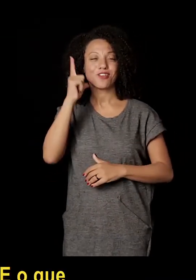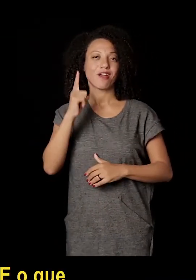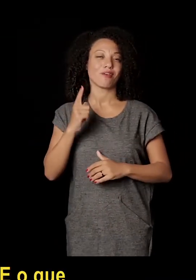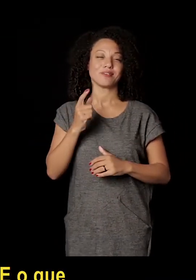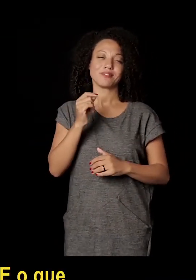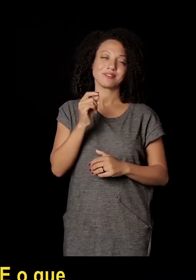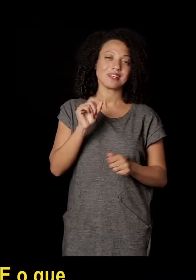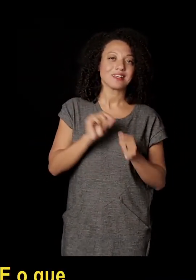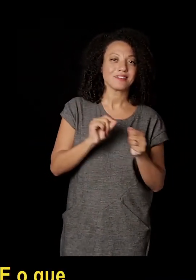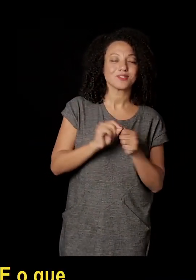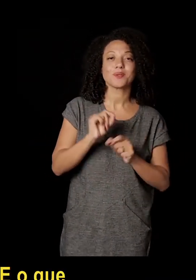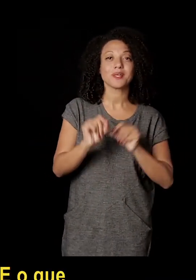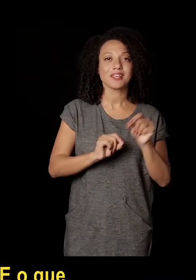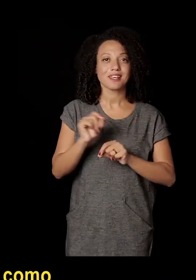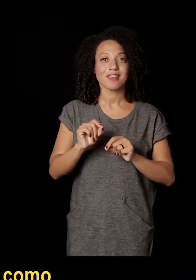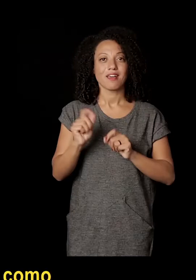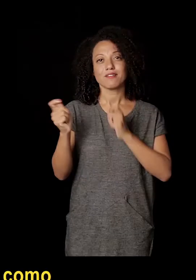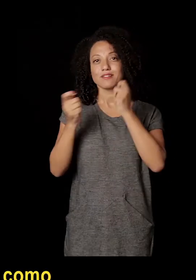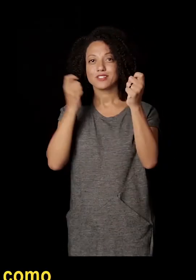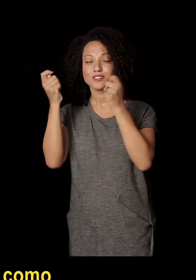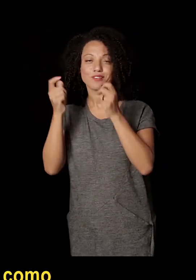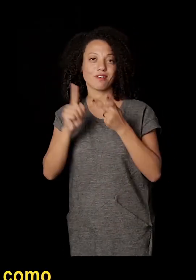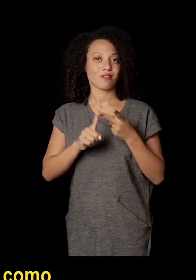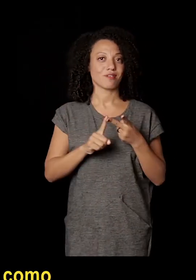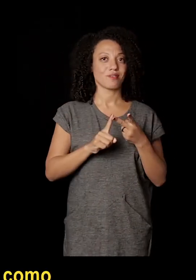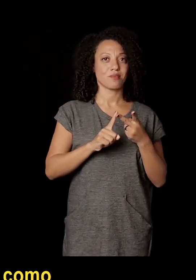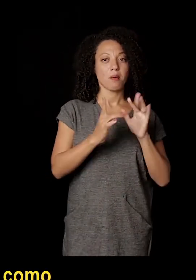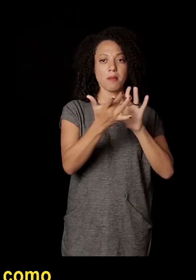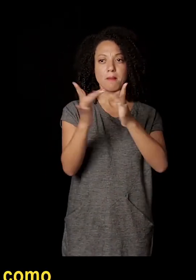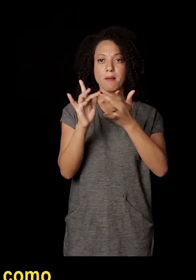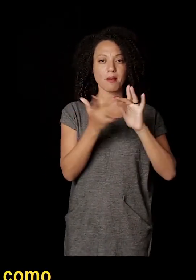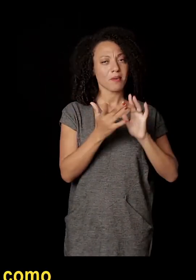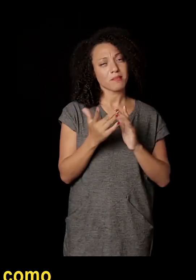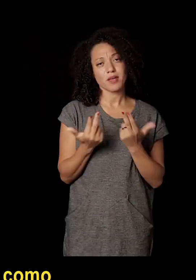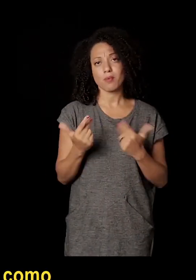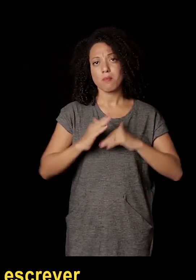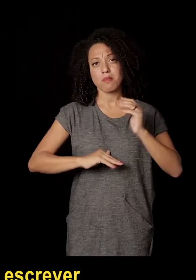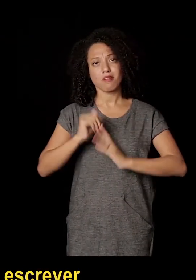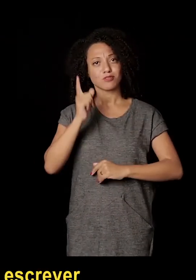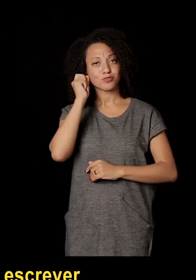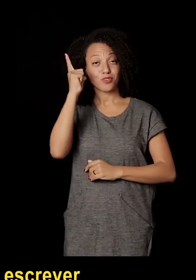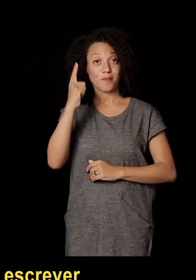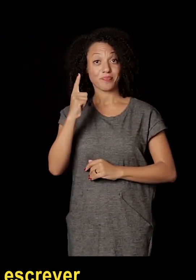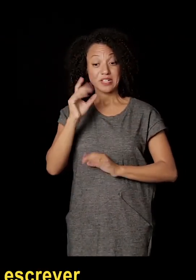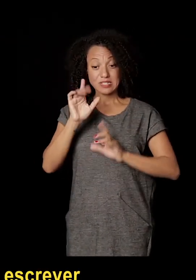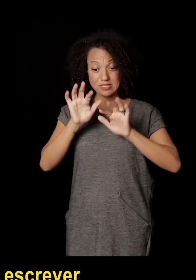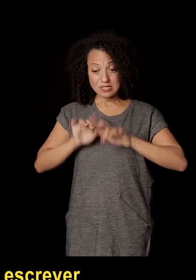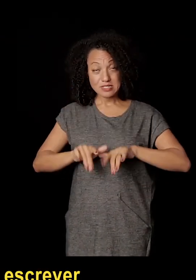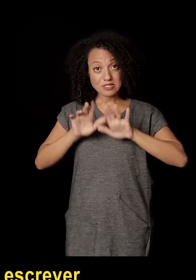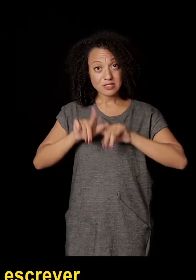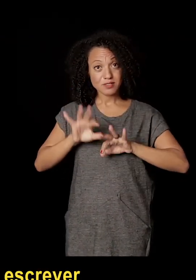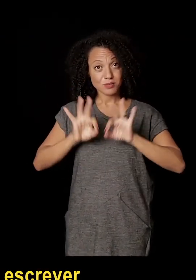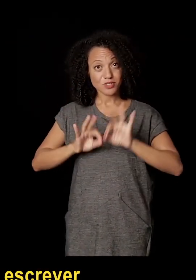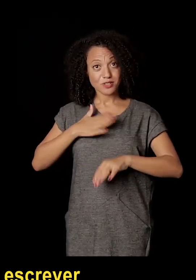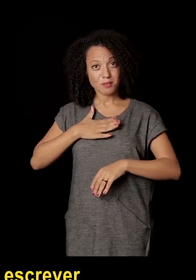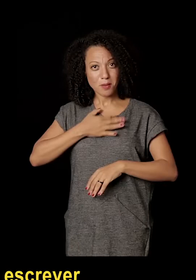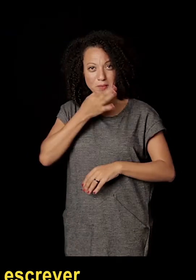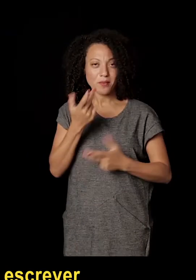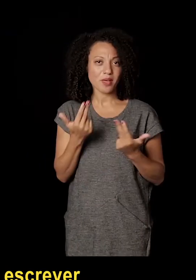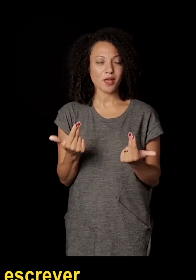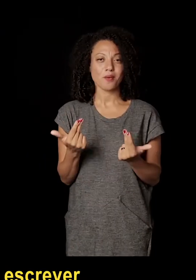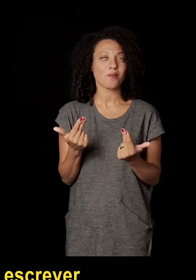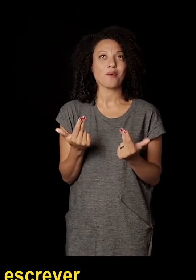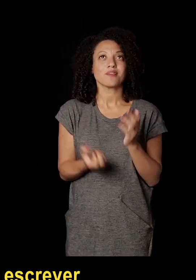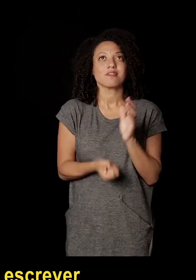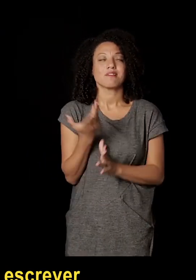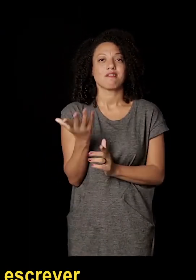faz festival. É quase que um ato cultural como qualquer outro. Escrever um projeto para mim é escrever uma